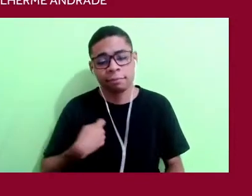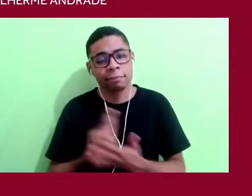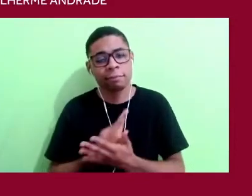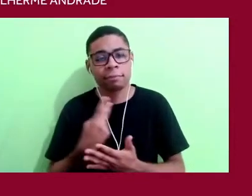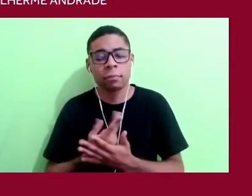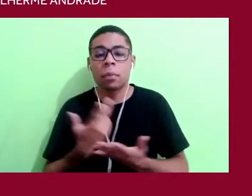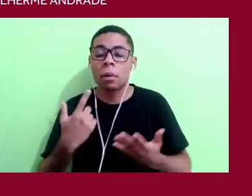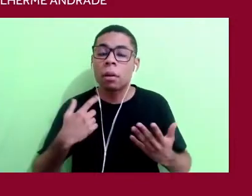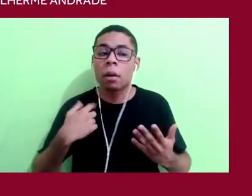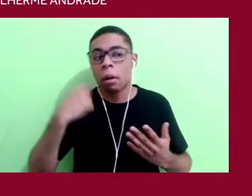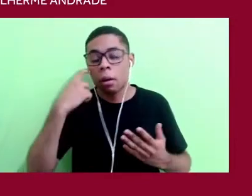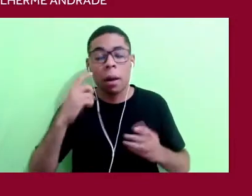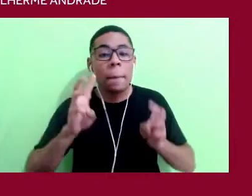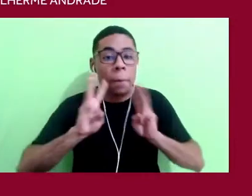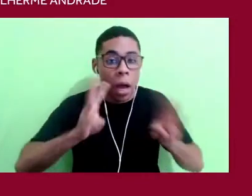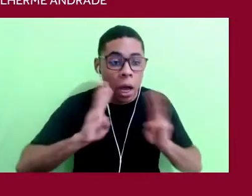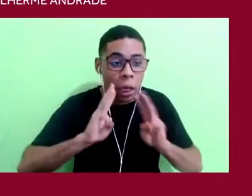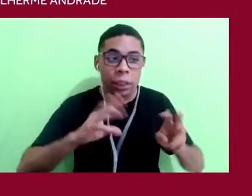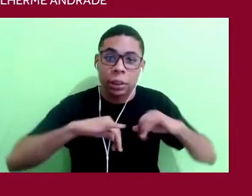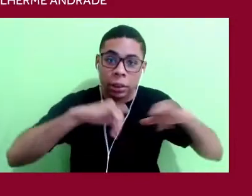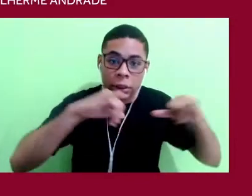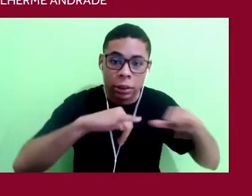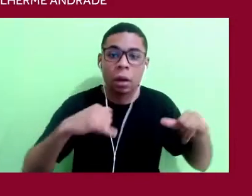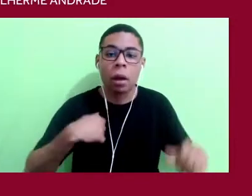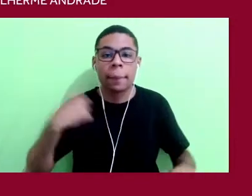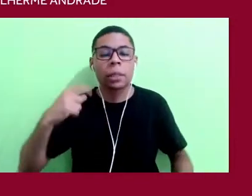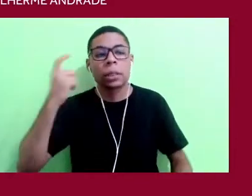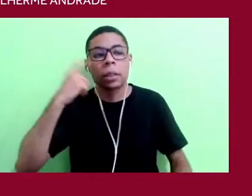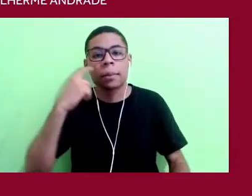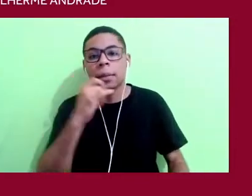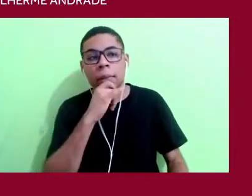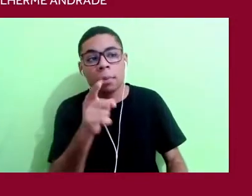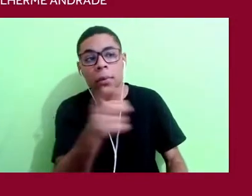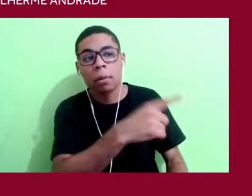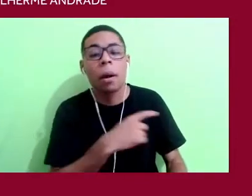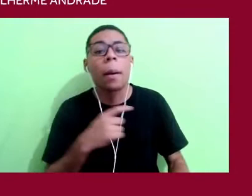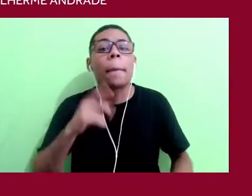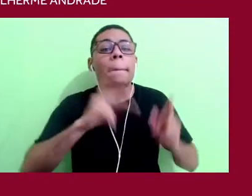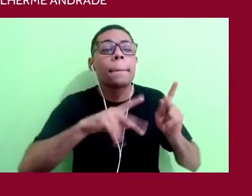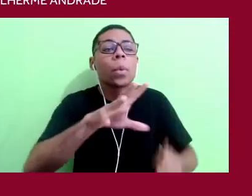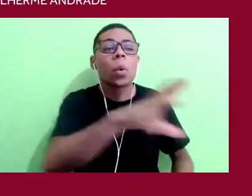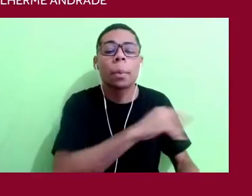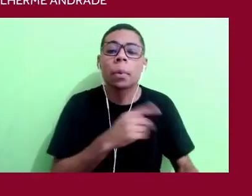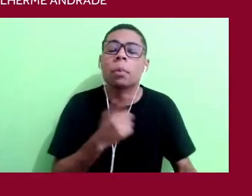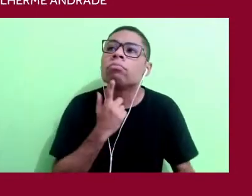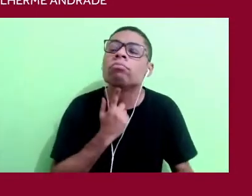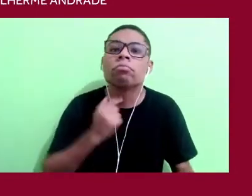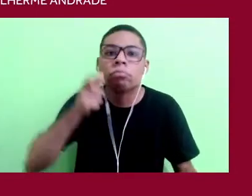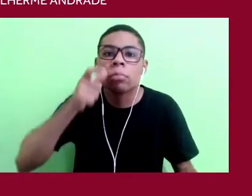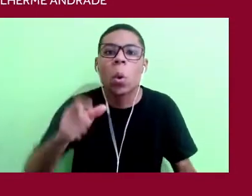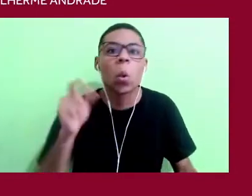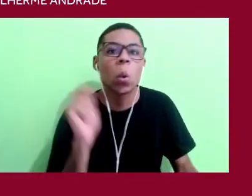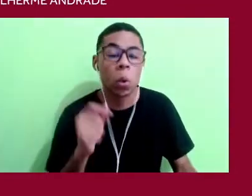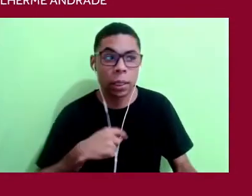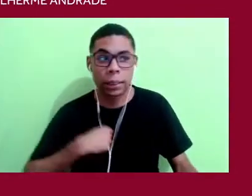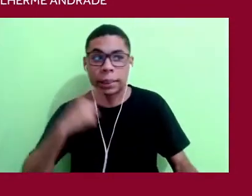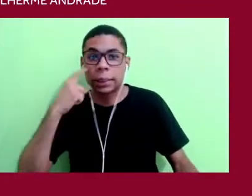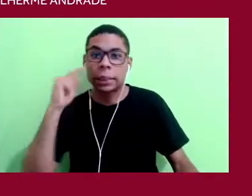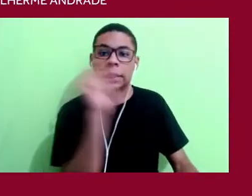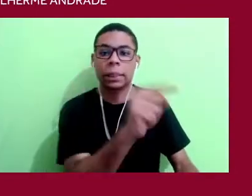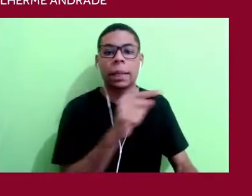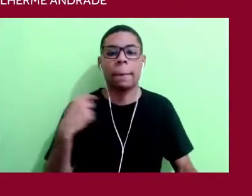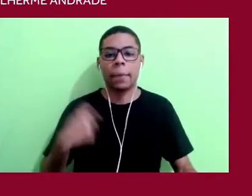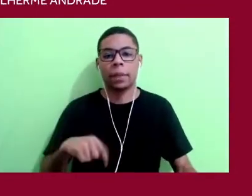se baseia na necessidade. E no desejo do nosso público, tá? A gente tem que levar isso em consideração quando falar